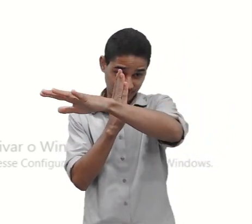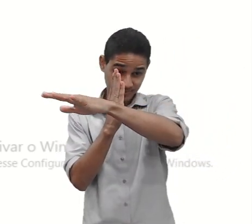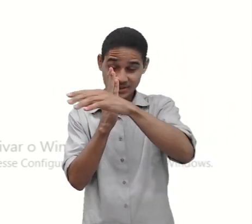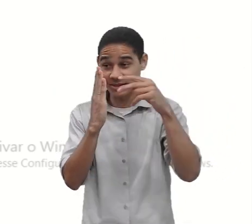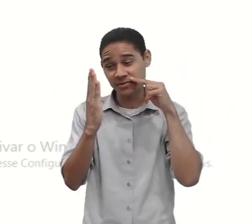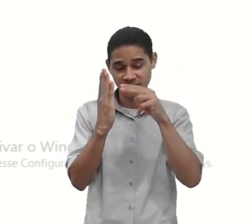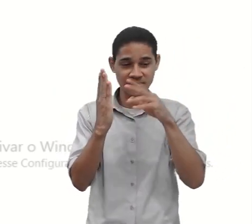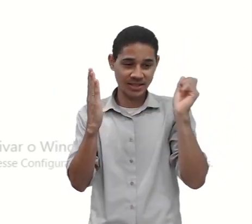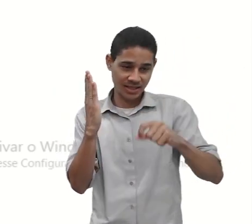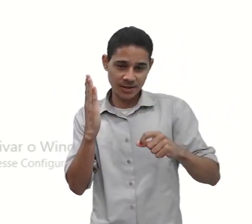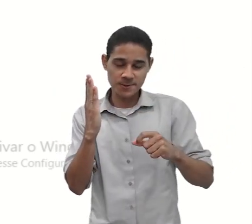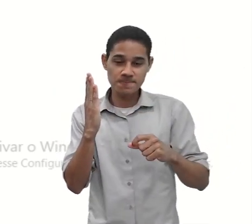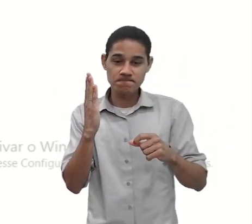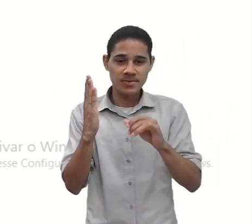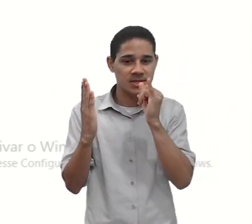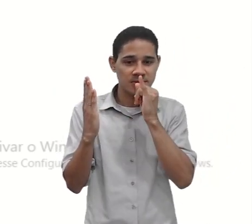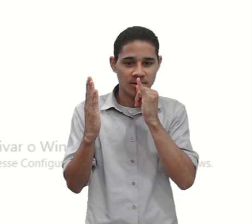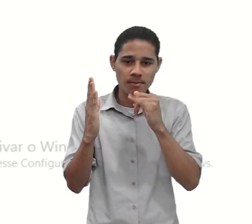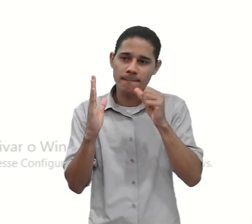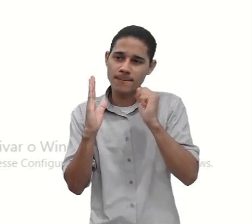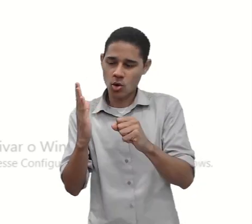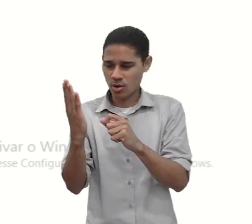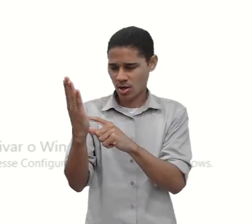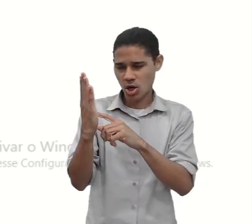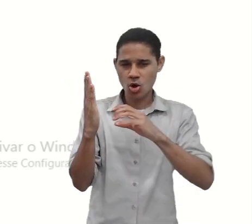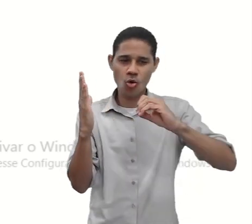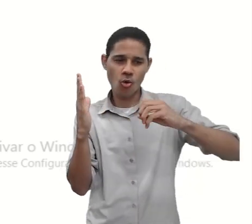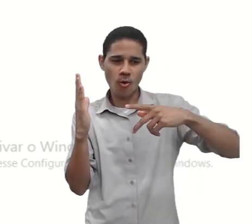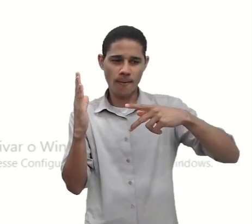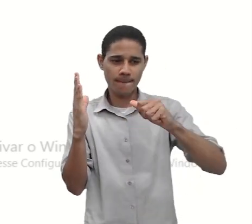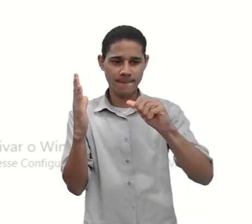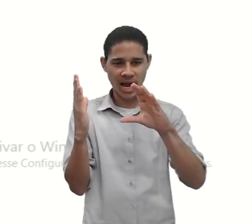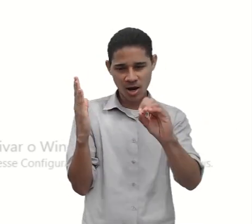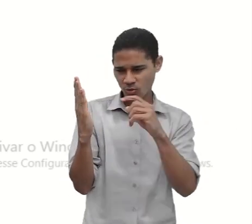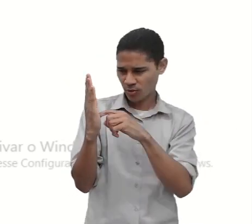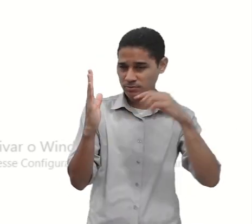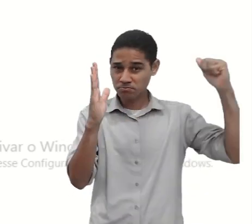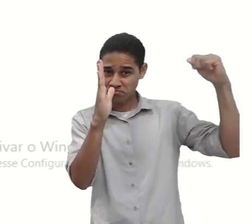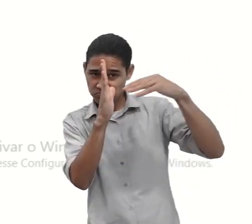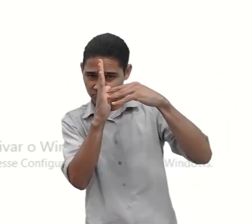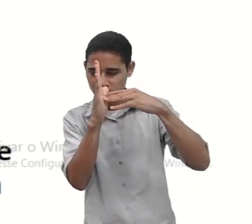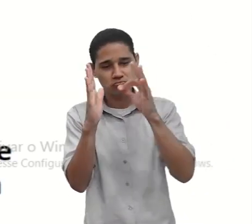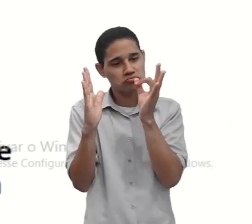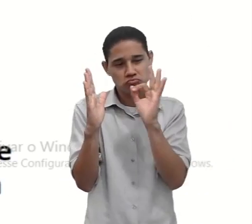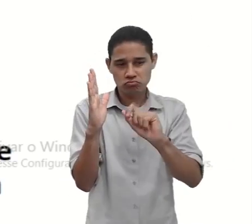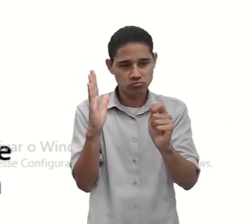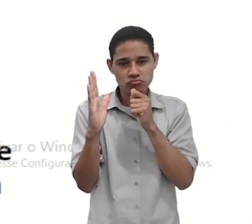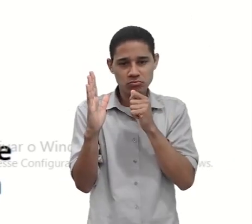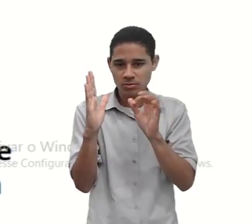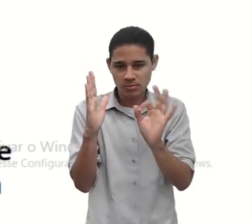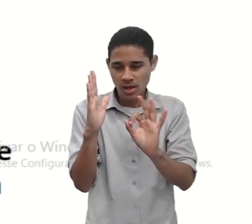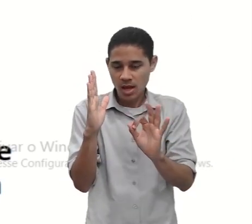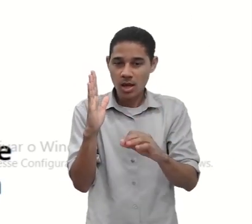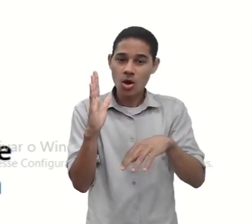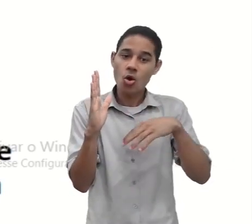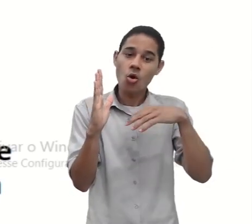caso, o objeto ele pode ser opaco, quando não permite passagem de luz, pode ser translúcido